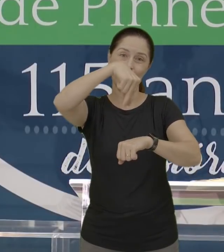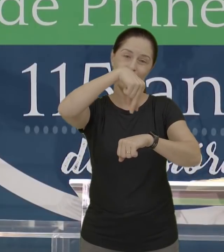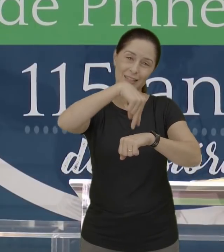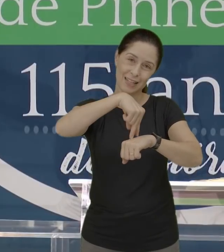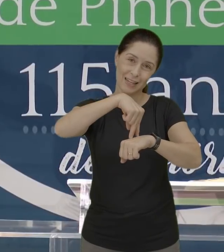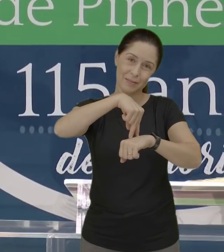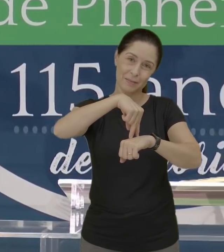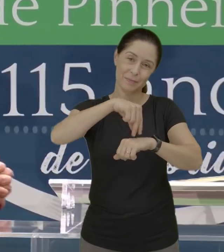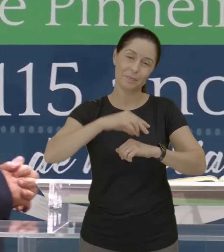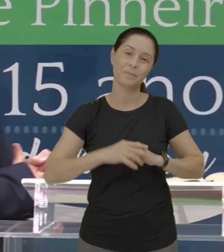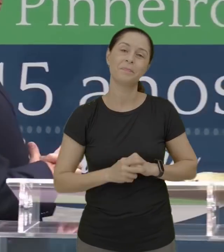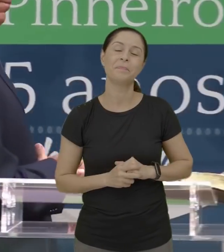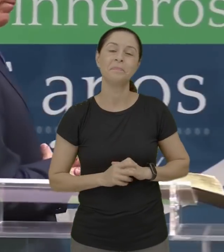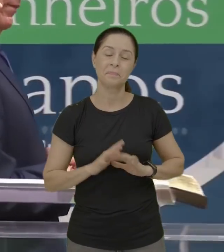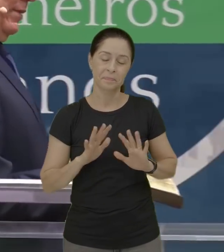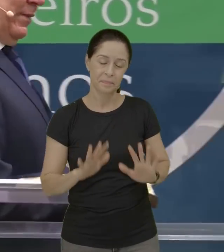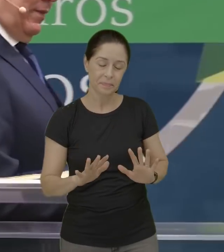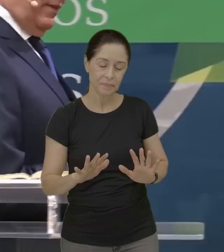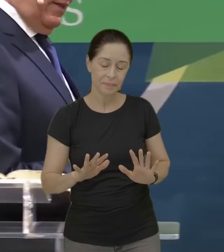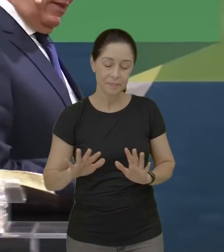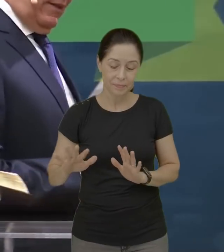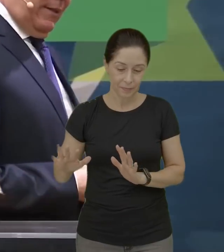Pense comigo nessa cena de novo.